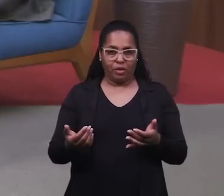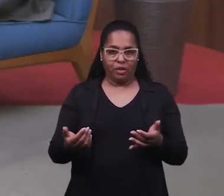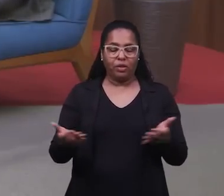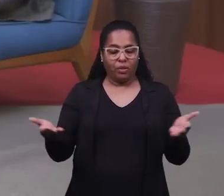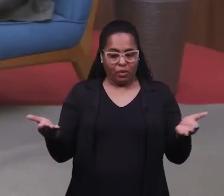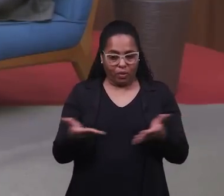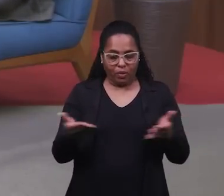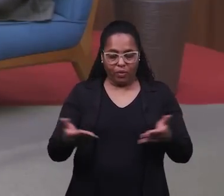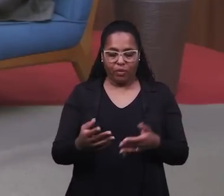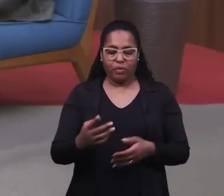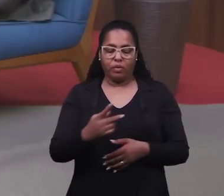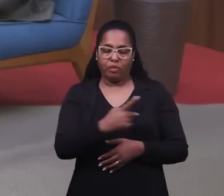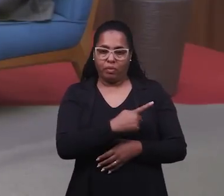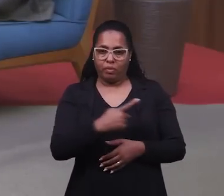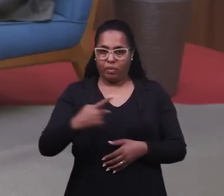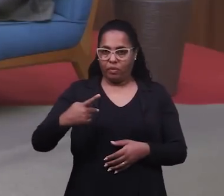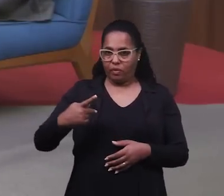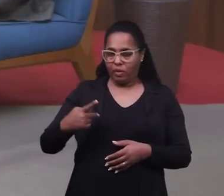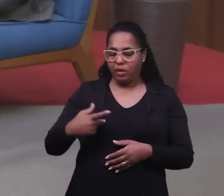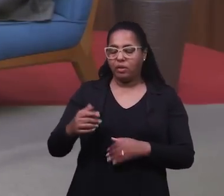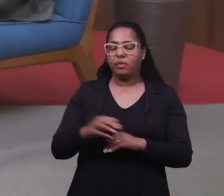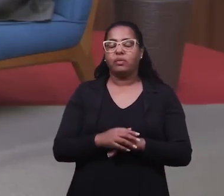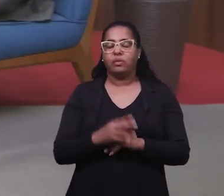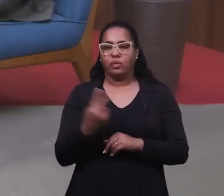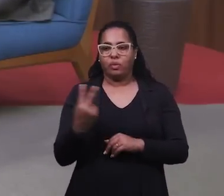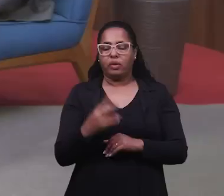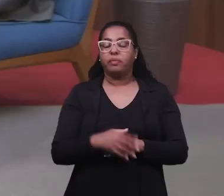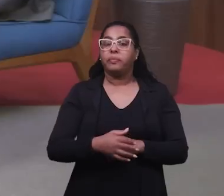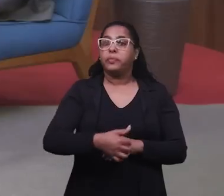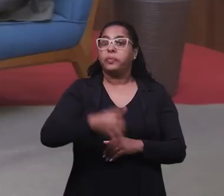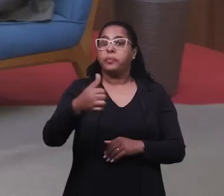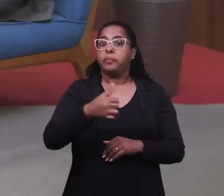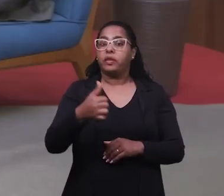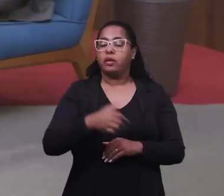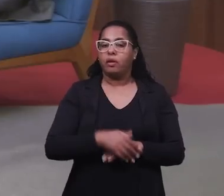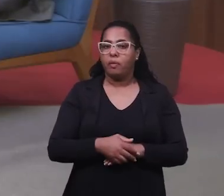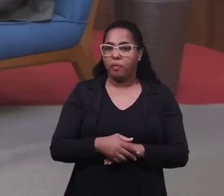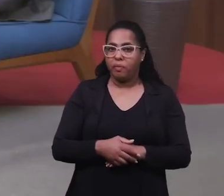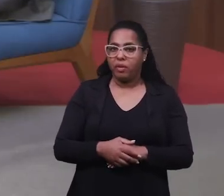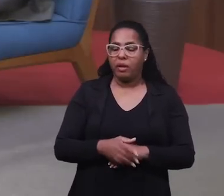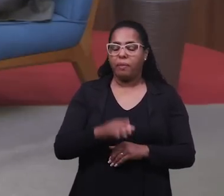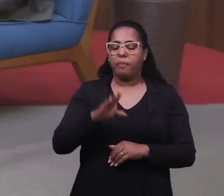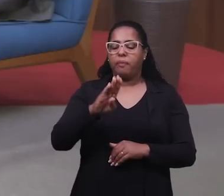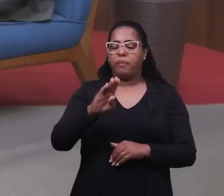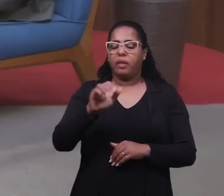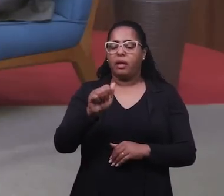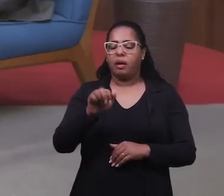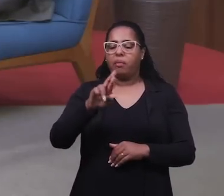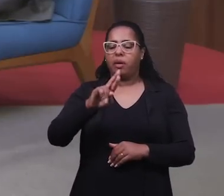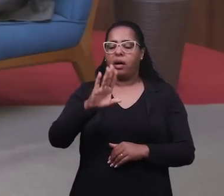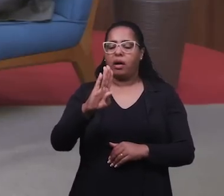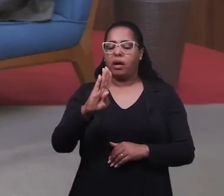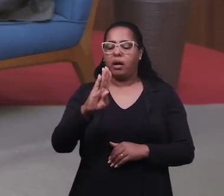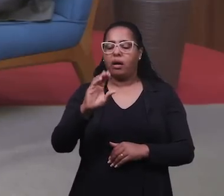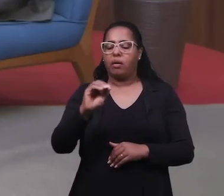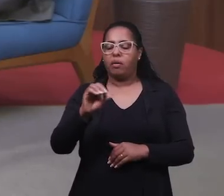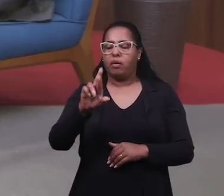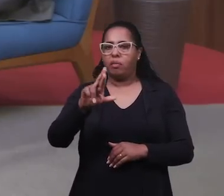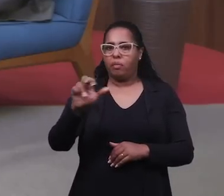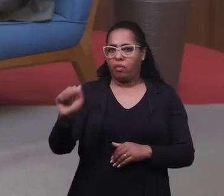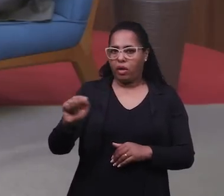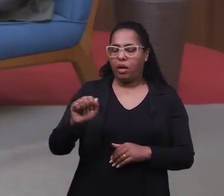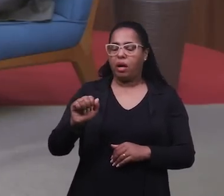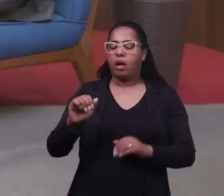hoje, para o quadro hoje, para aquilo que foi abordado hoje pelos pastores aqui. O primeiro comentário que eu vou ler é de Bárbara Souza Santos,